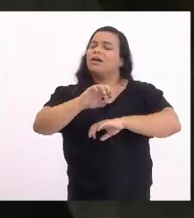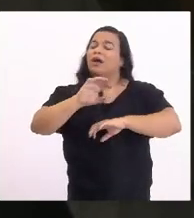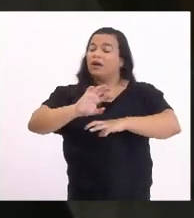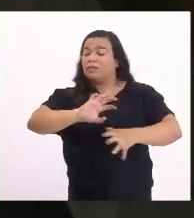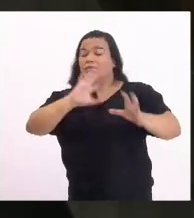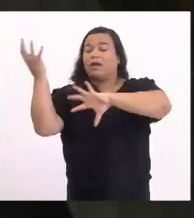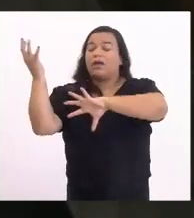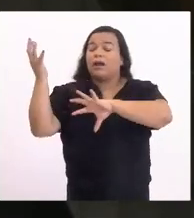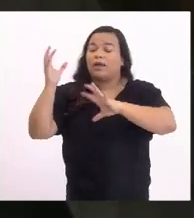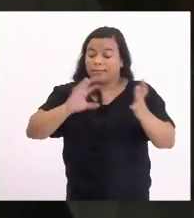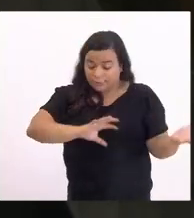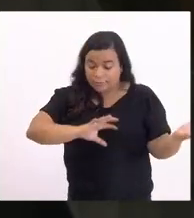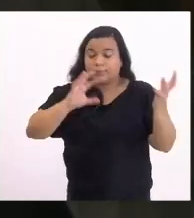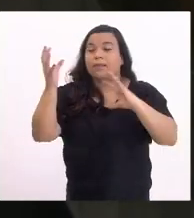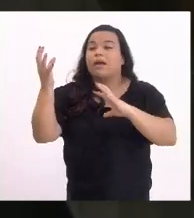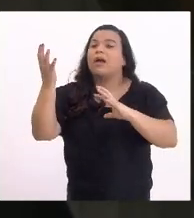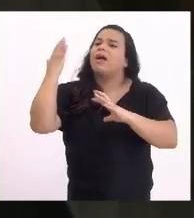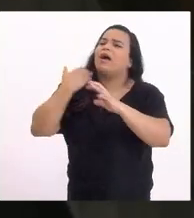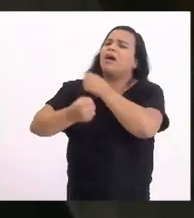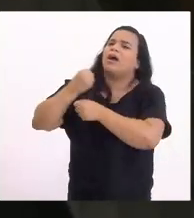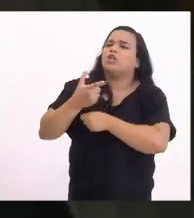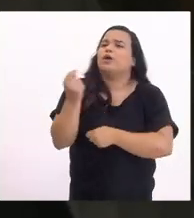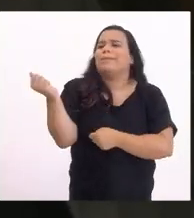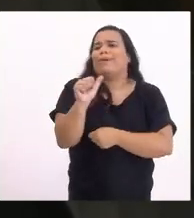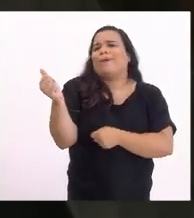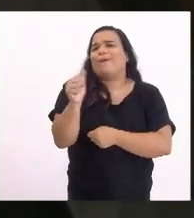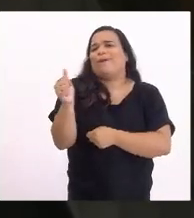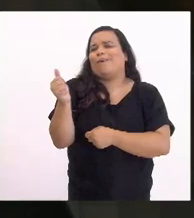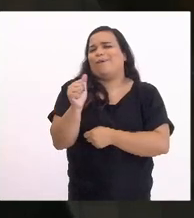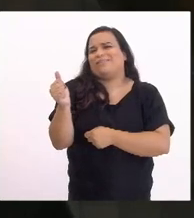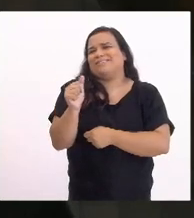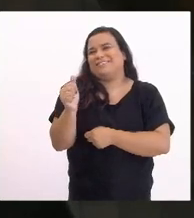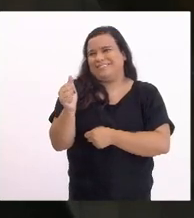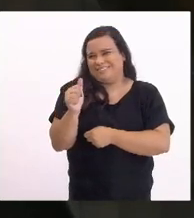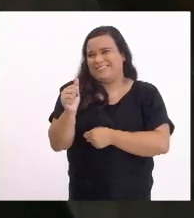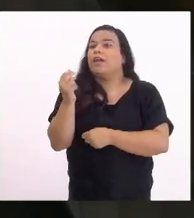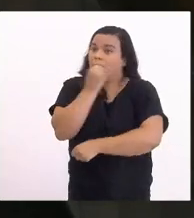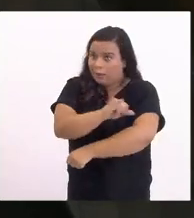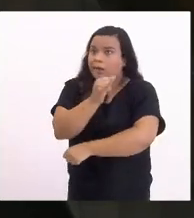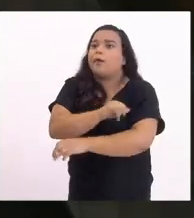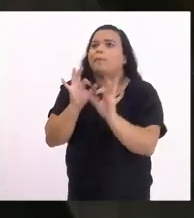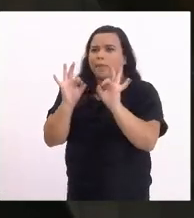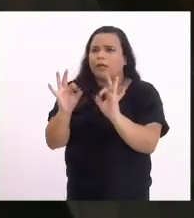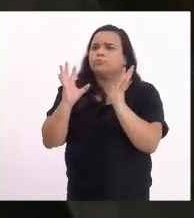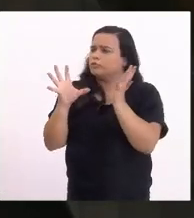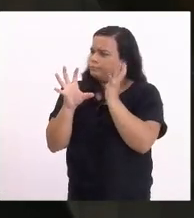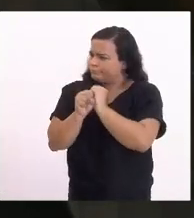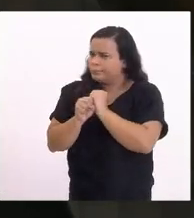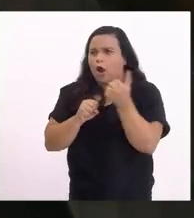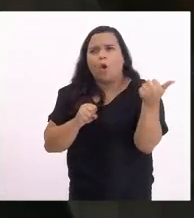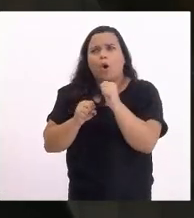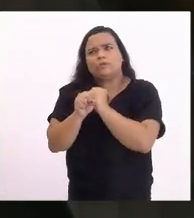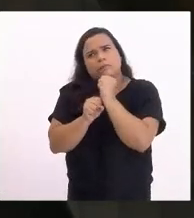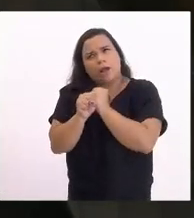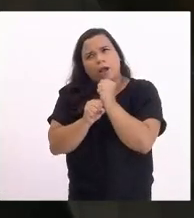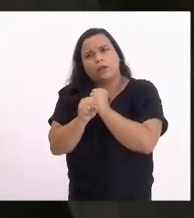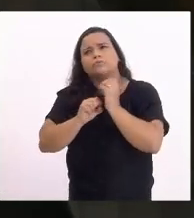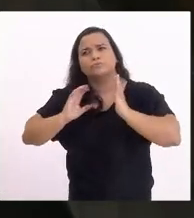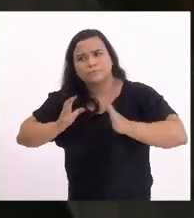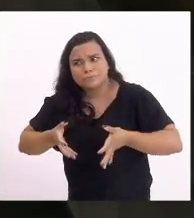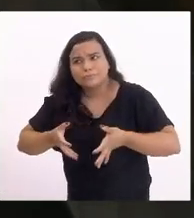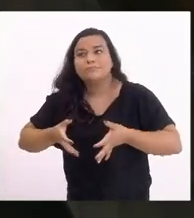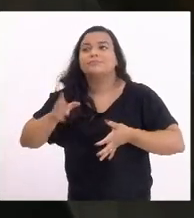2011, na região serrana do Rio de Janeiro, né, já faz 11 anos, e me lembro também,